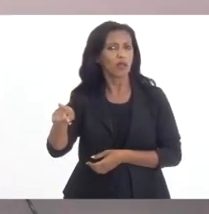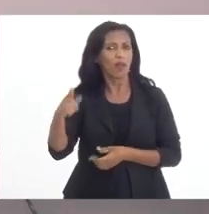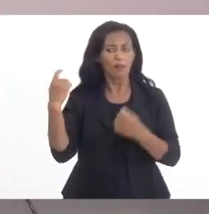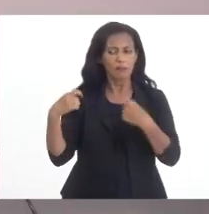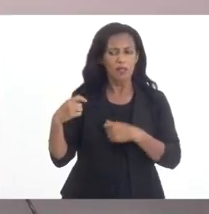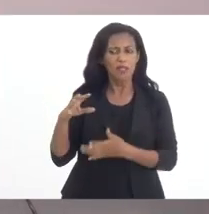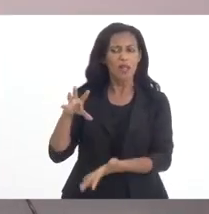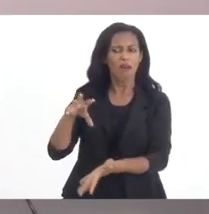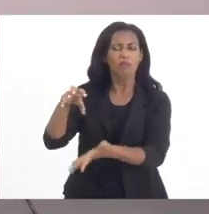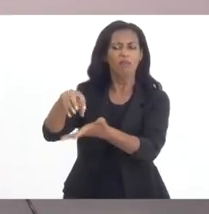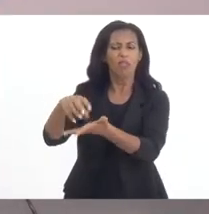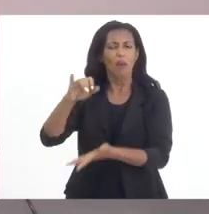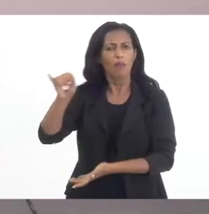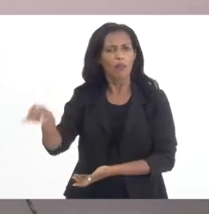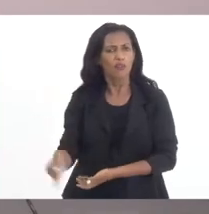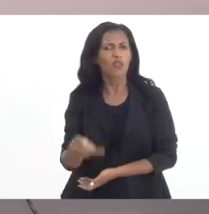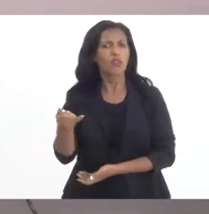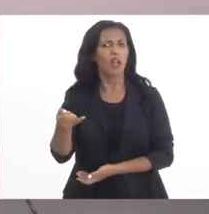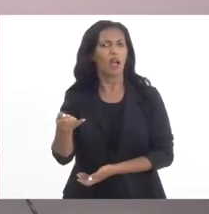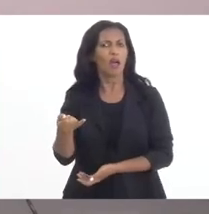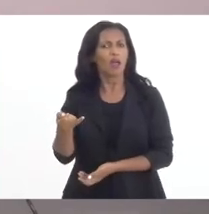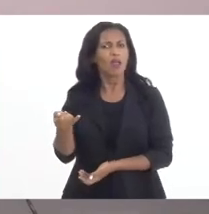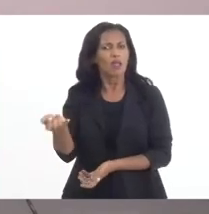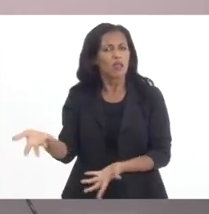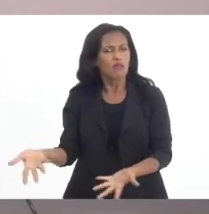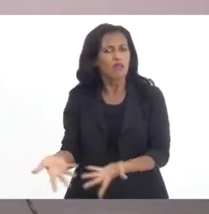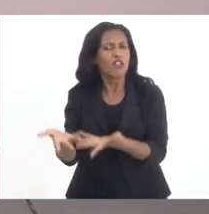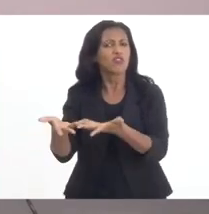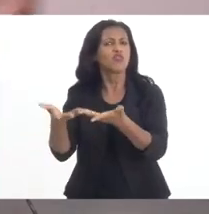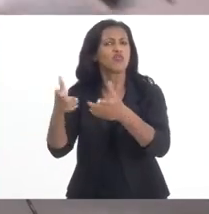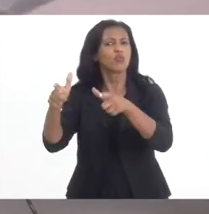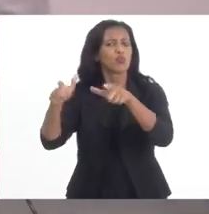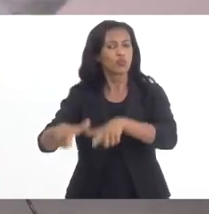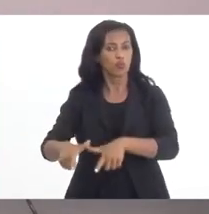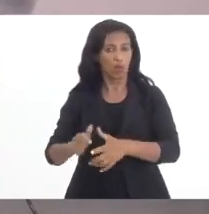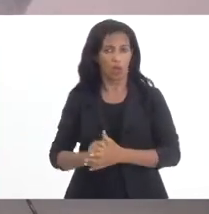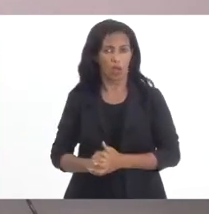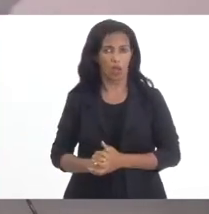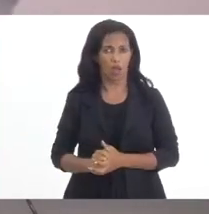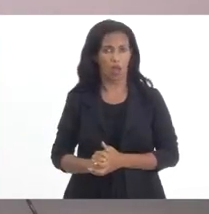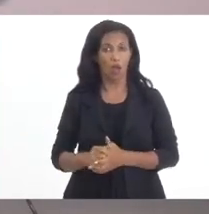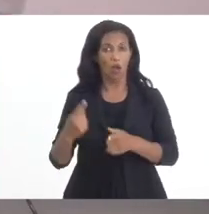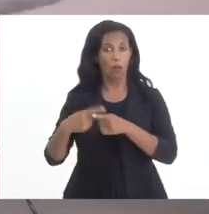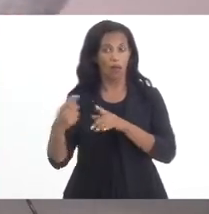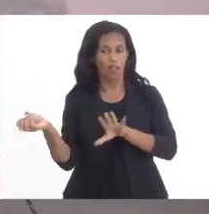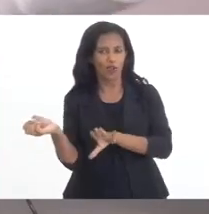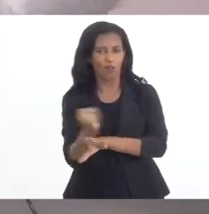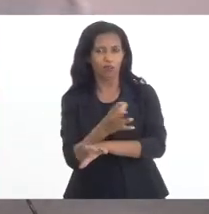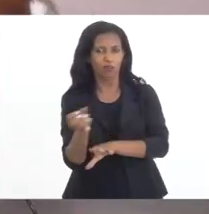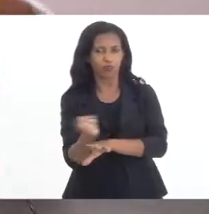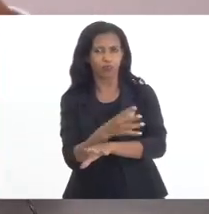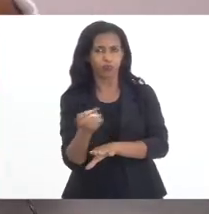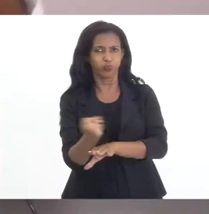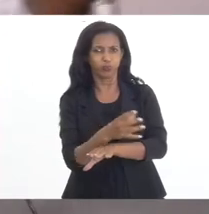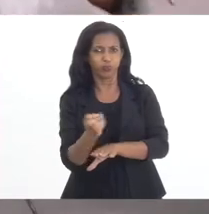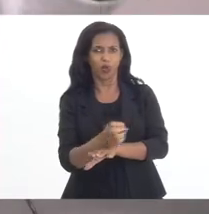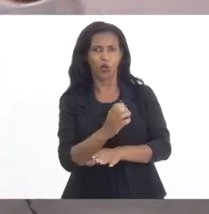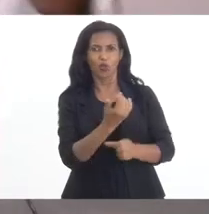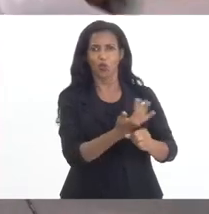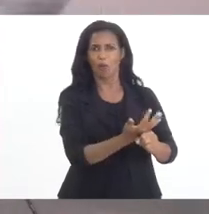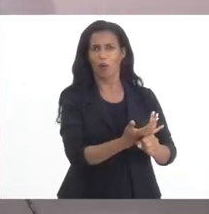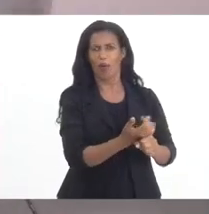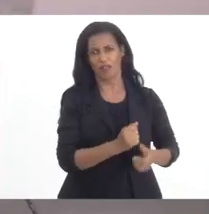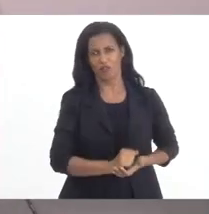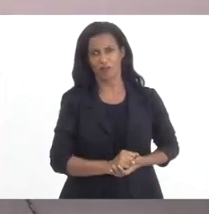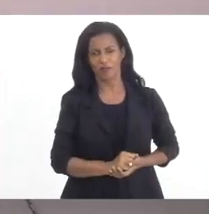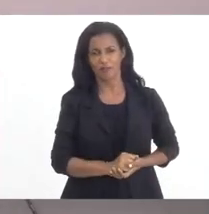que aproveitar a oportunidade e investir lá na UESO? Porque todos os recursos só vão para a UERJ. É tudo para dentro, correto? É tudo